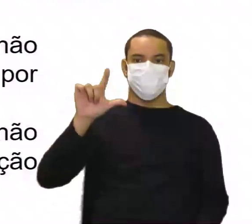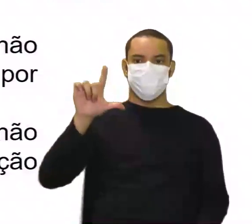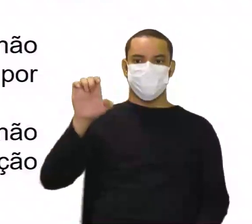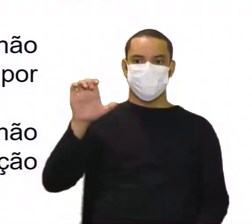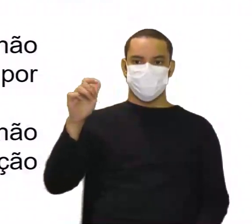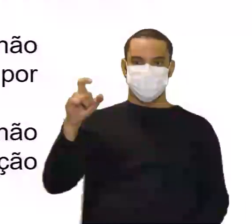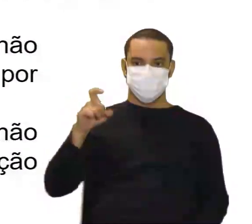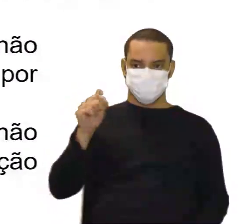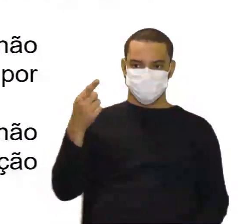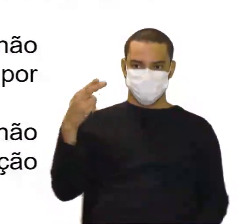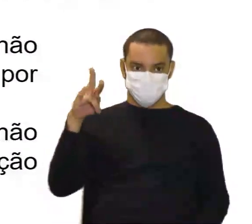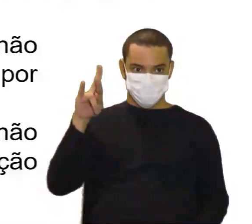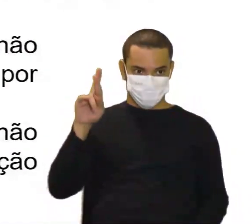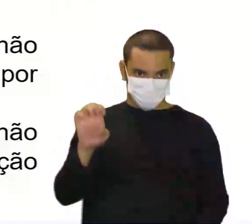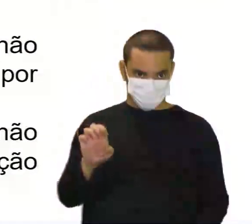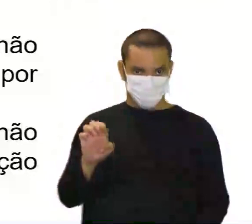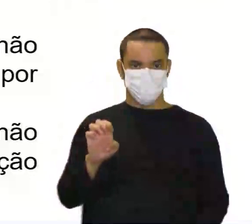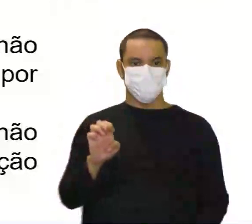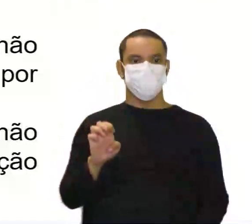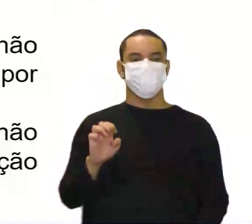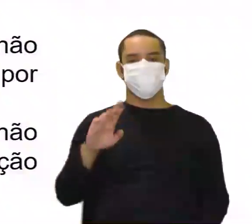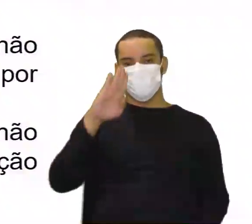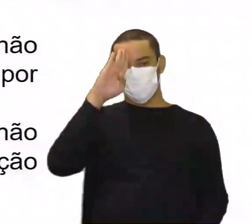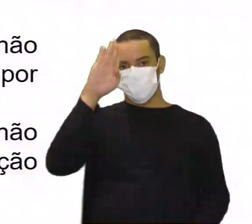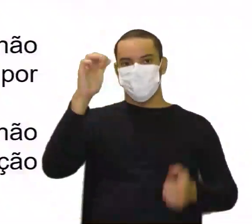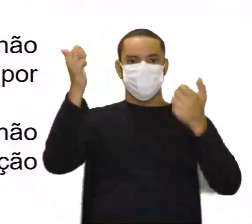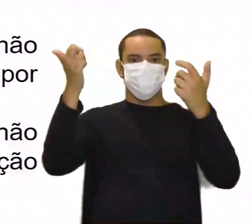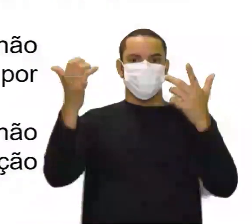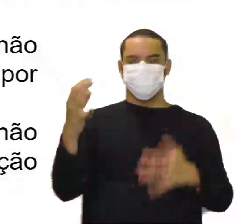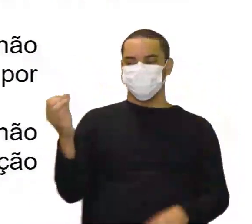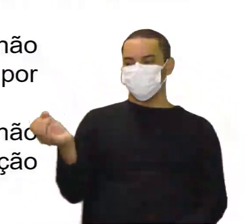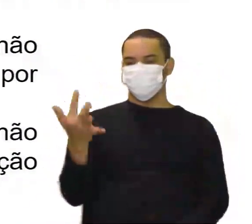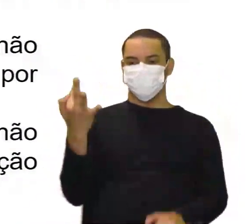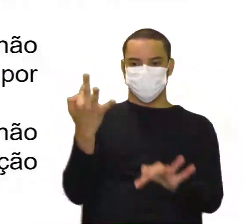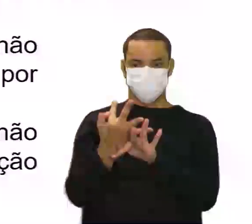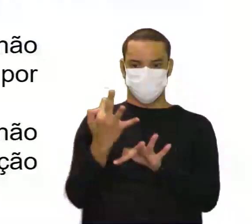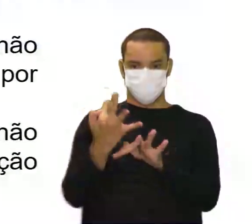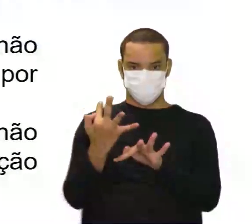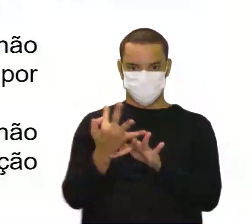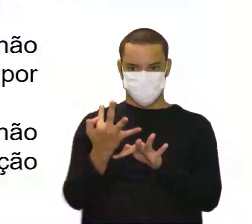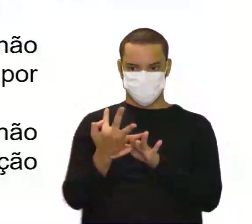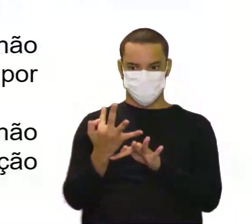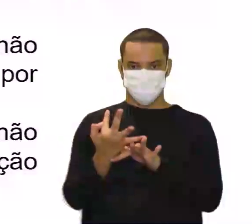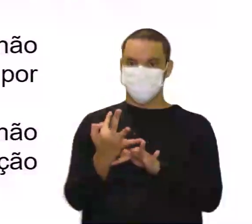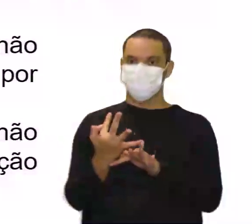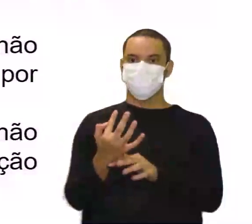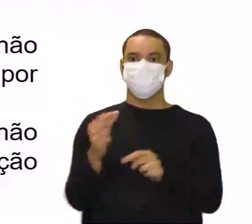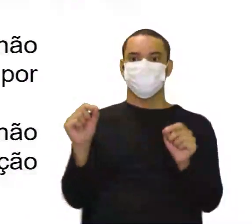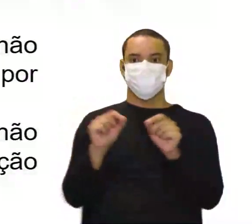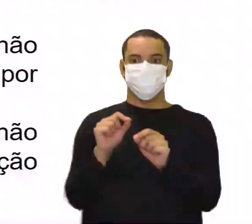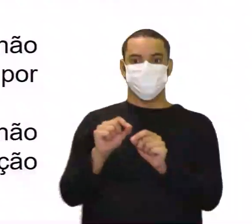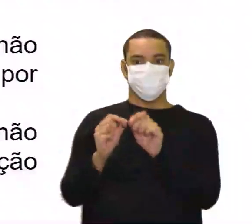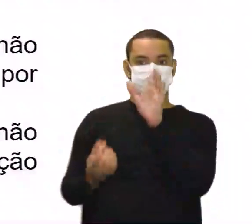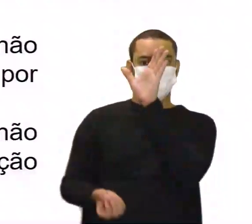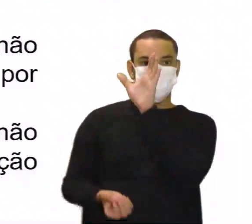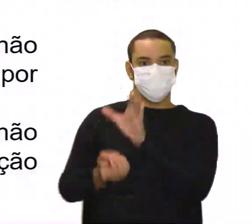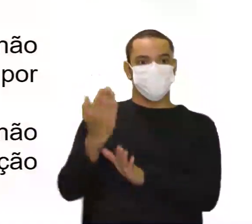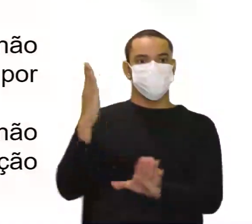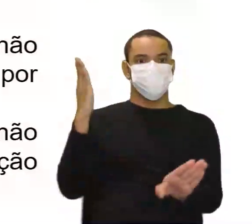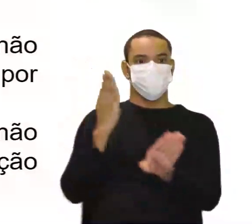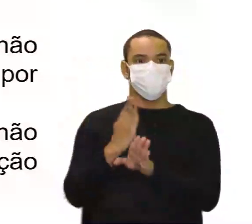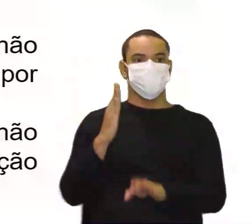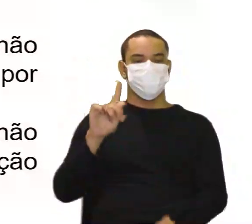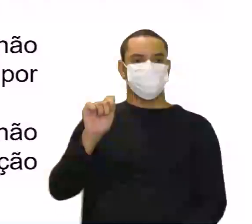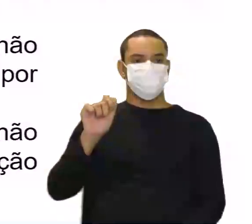Alexandre Koyré, destaca que a nova física, que foi erigida sobretudo